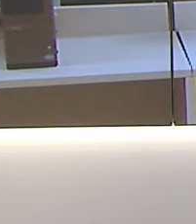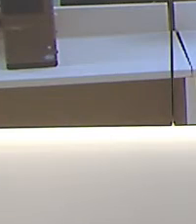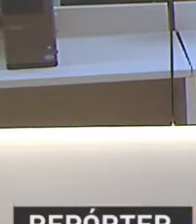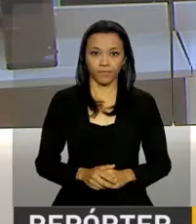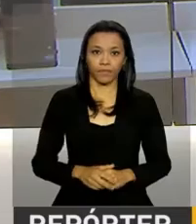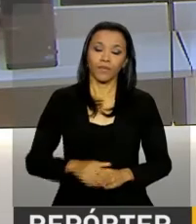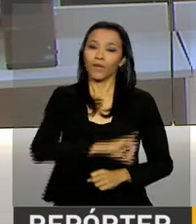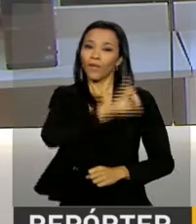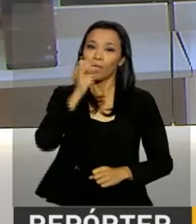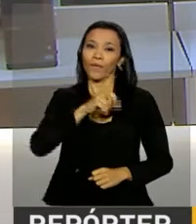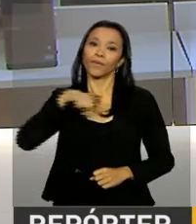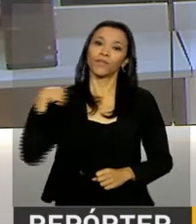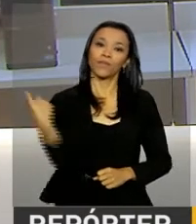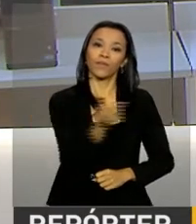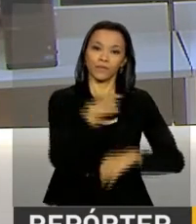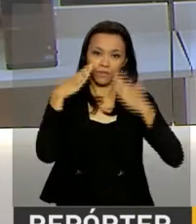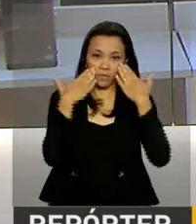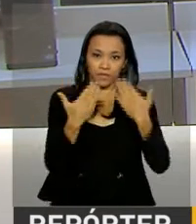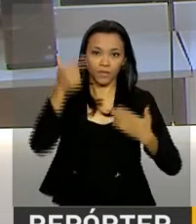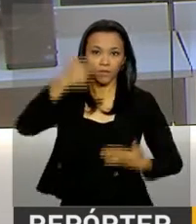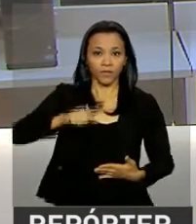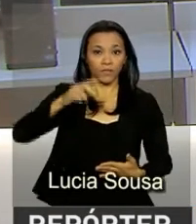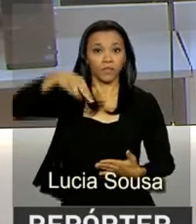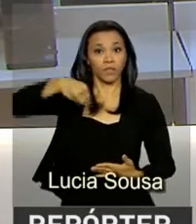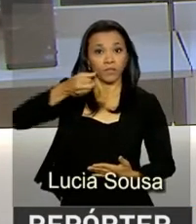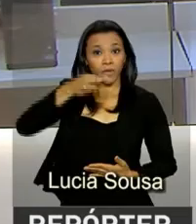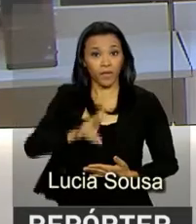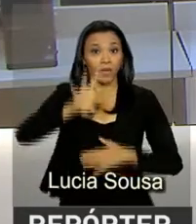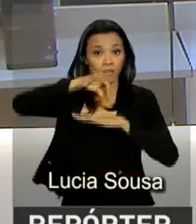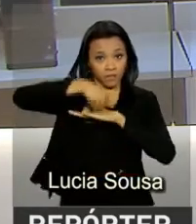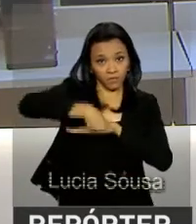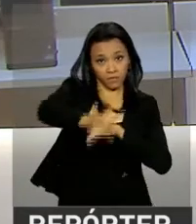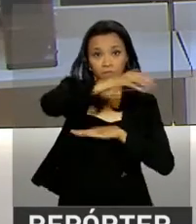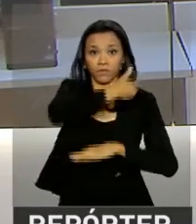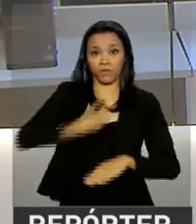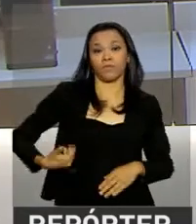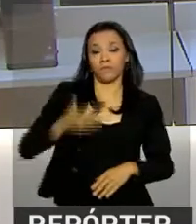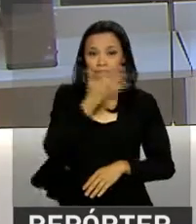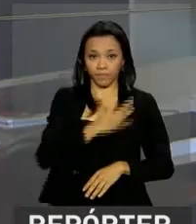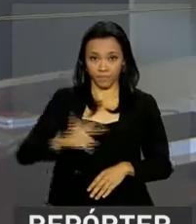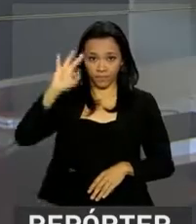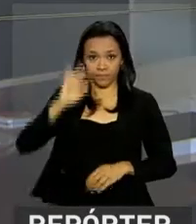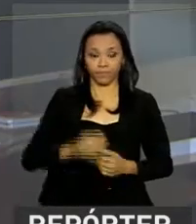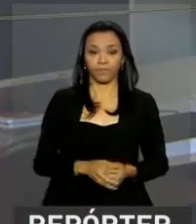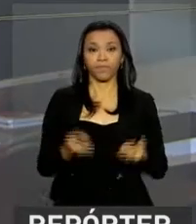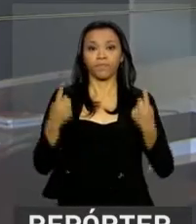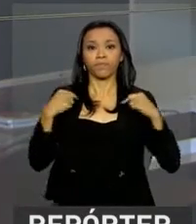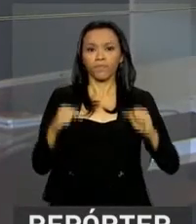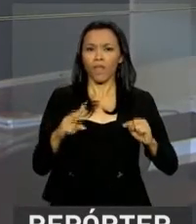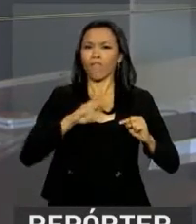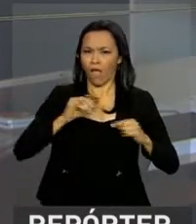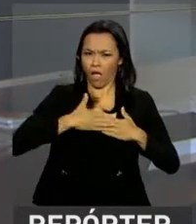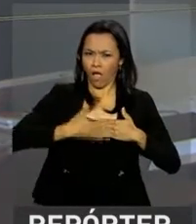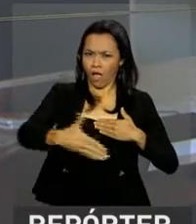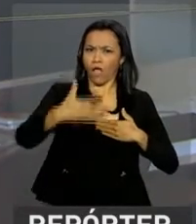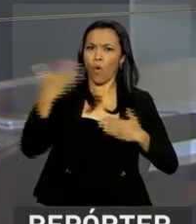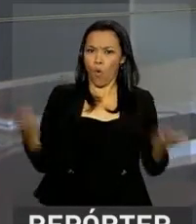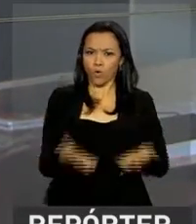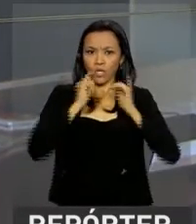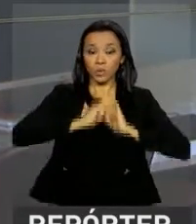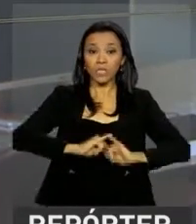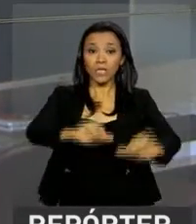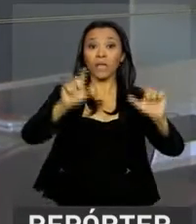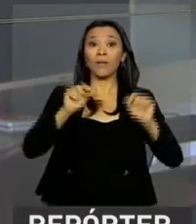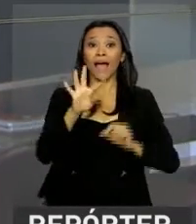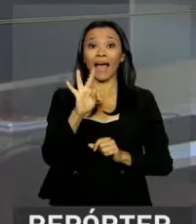lá estamos de volta com repórter nbr e as notícias do governo federal mas será anunciada hoje a taxa básica de